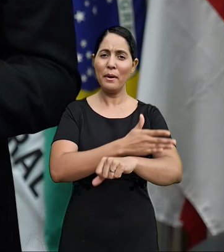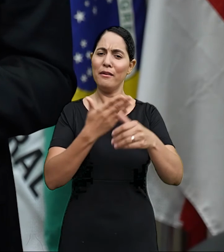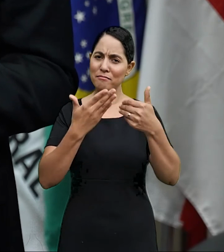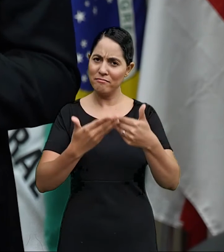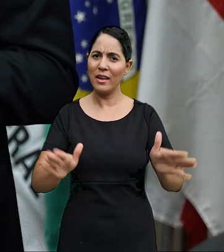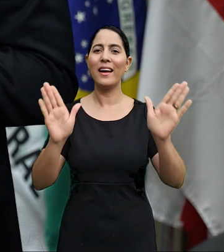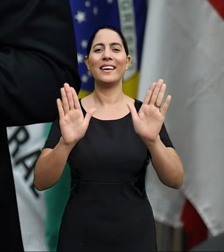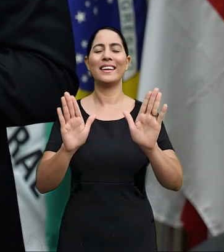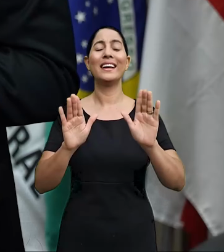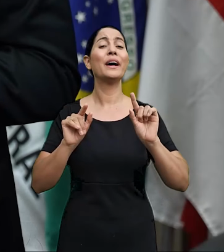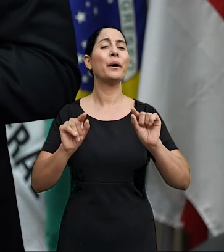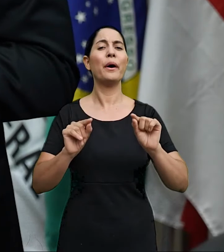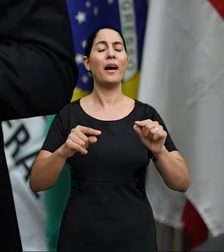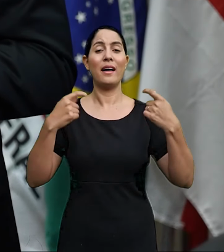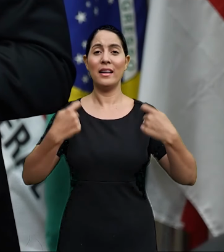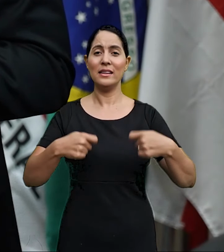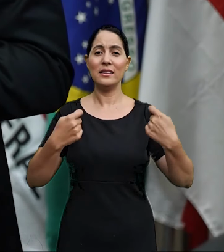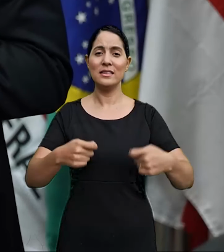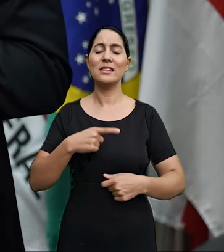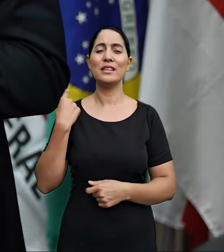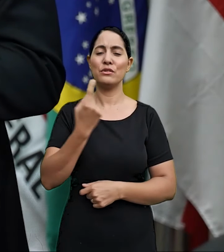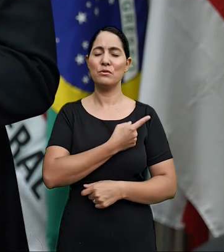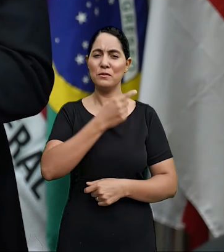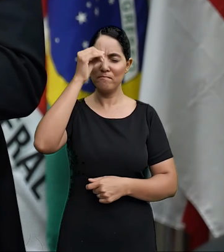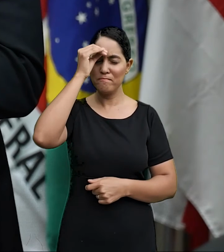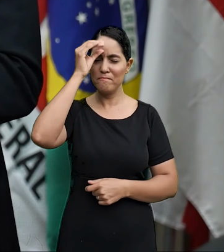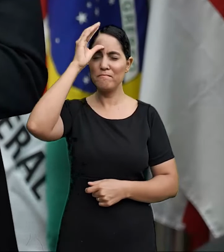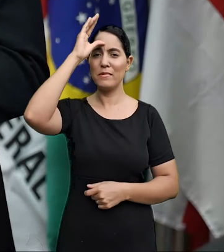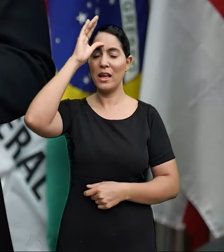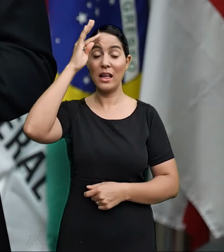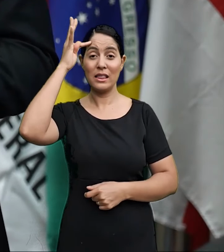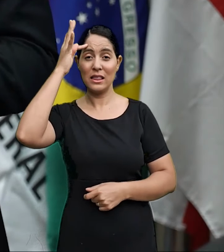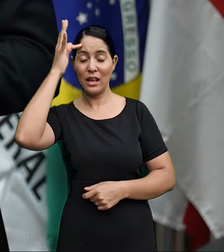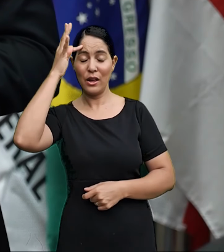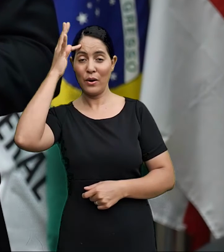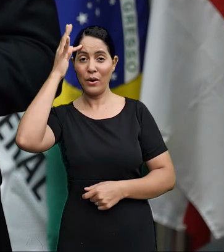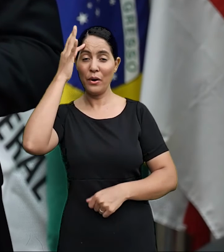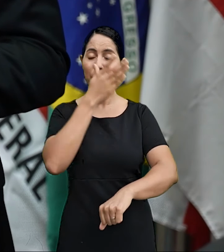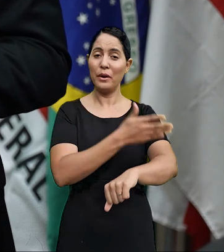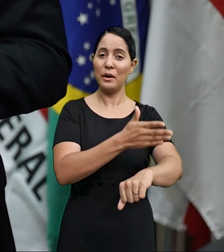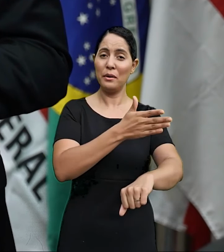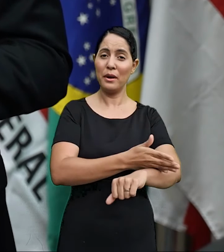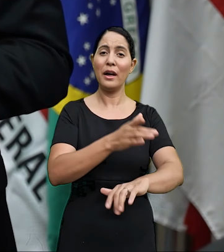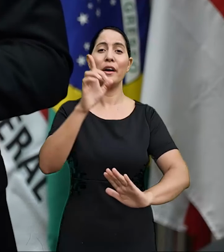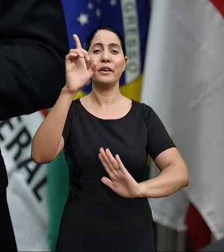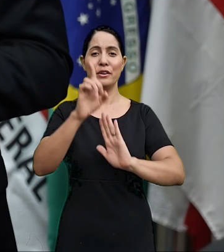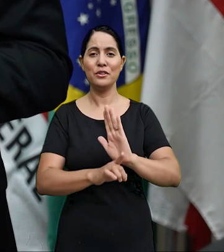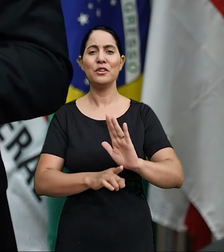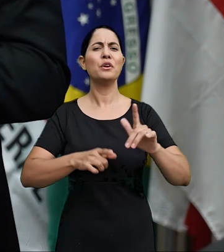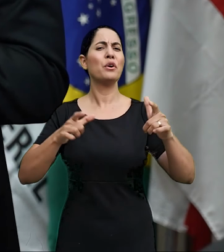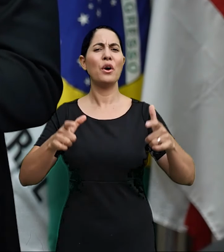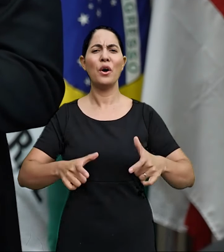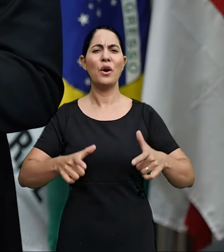que nasce da necessidade de aprofundar o conhecimento teórico e prático sobre os direitos que estão no coração